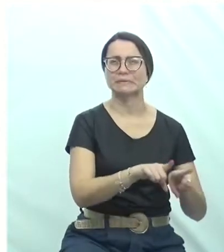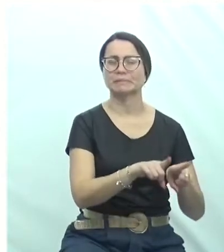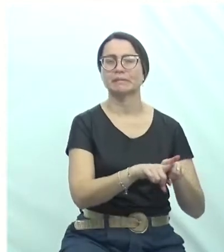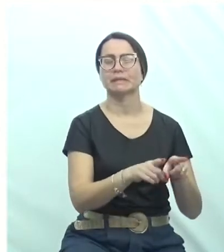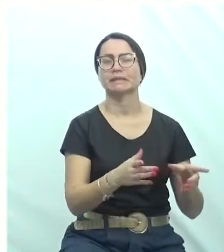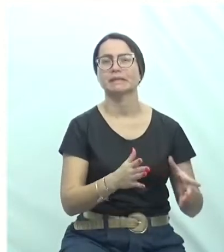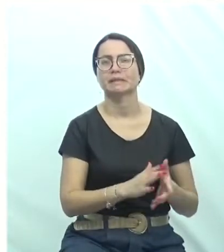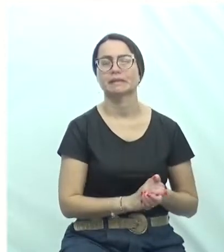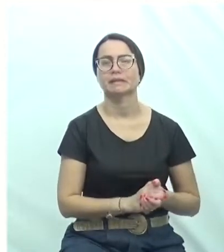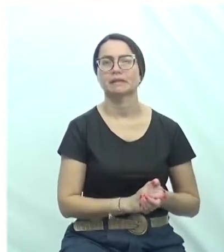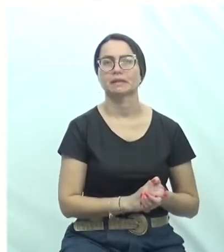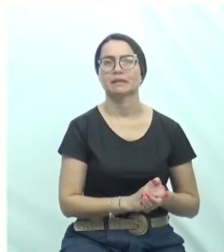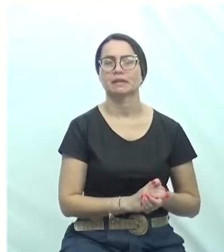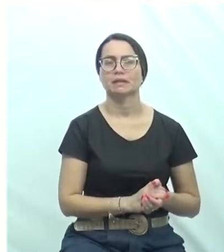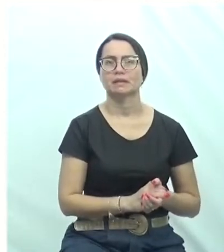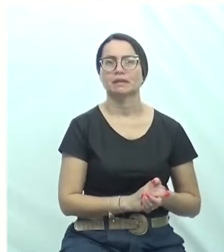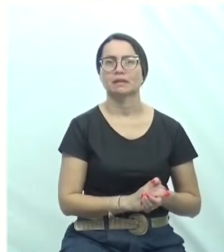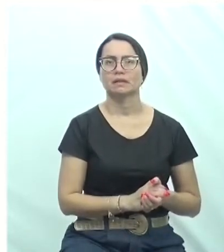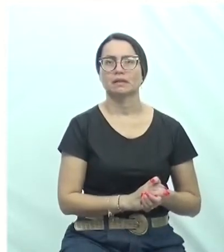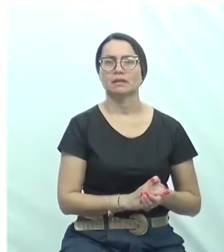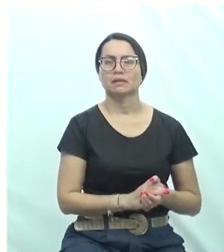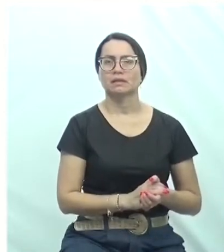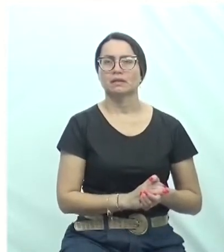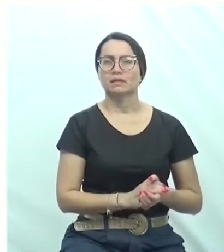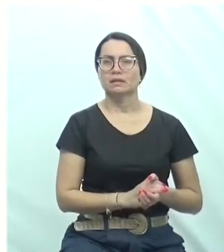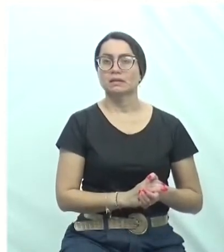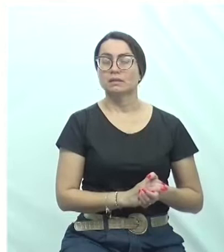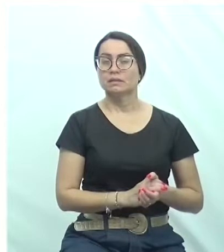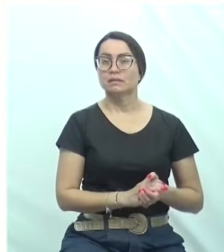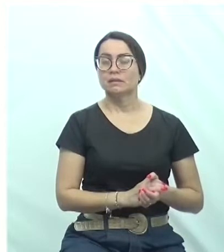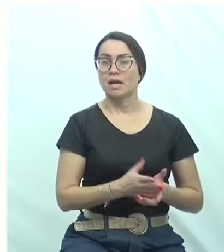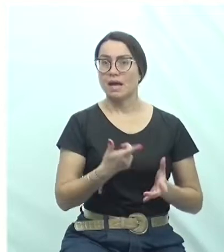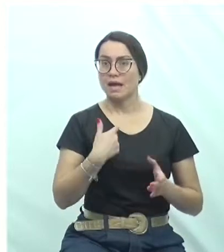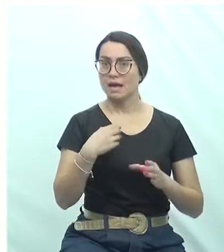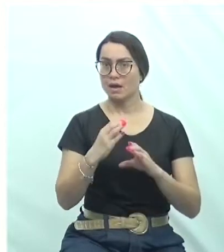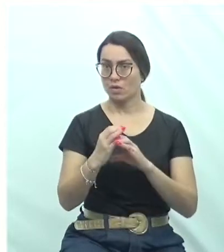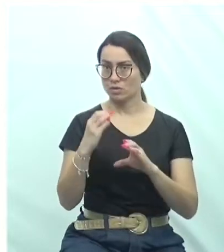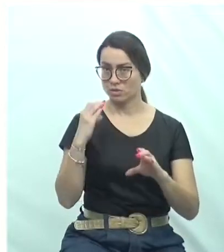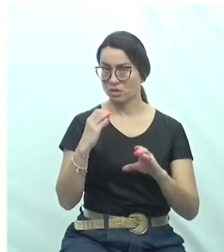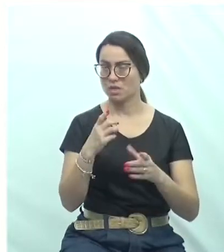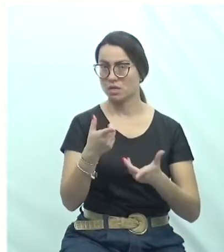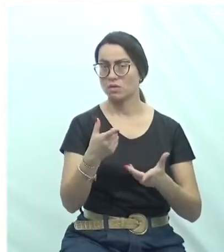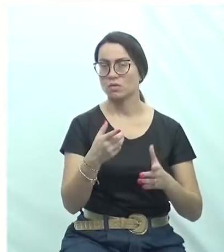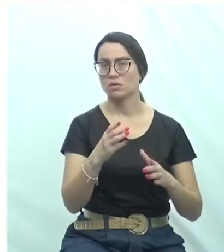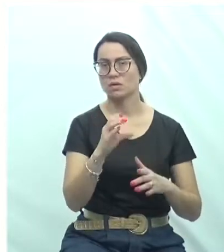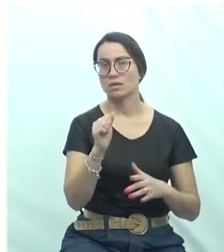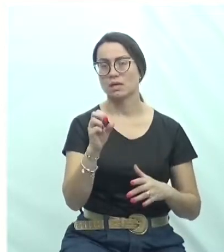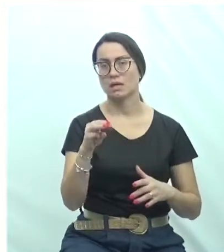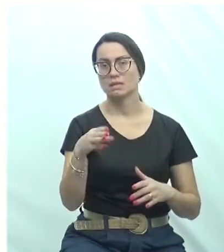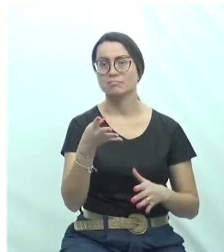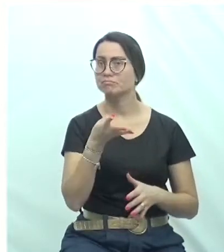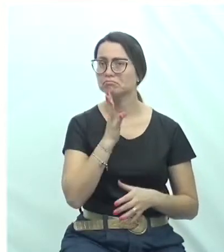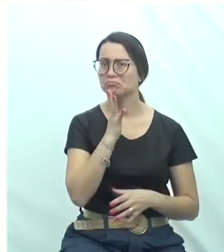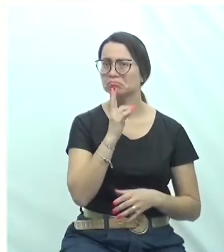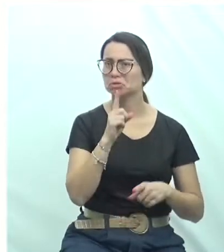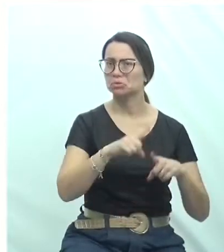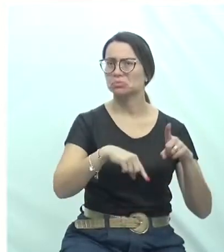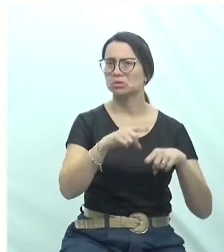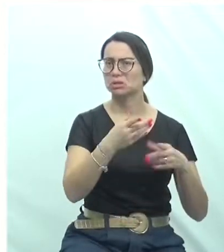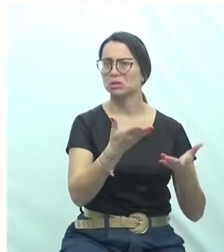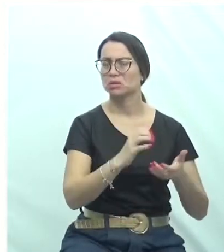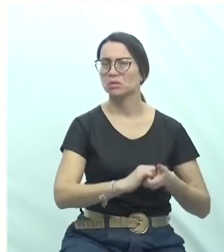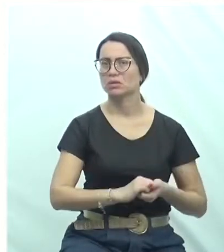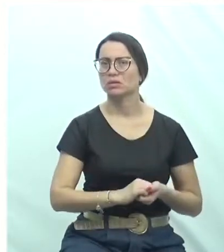lá do Buster, falando como engenheiro mecânico da Casan, eu desconheço aquela peça, tá? Até, não sei se... Mas